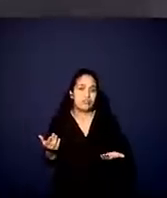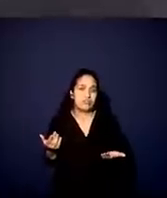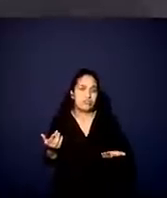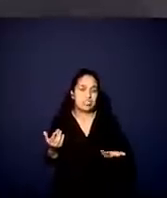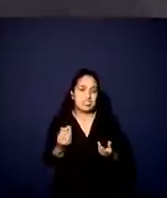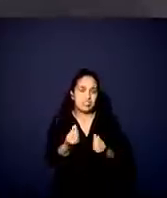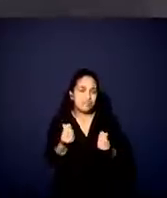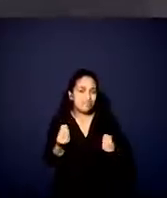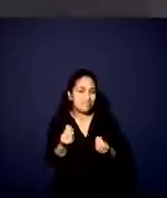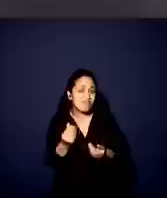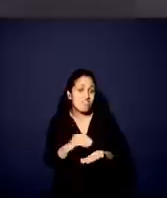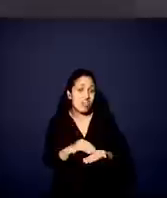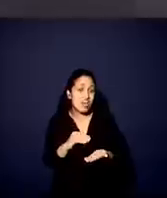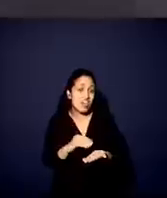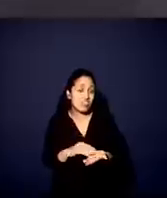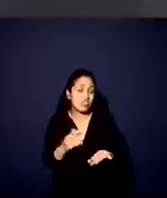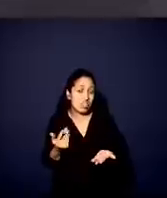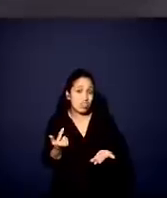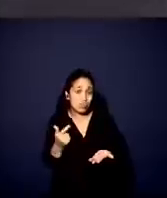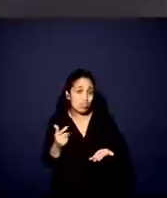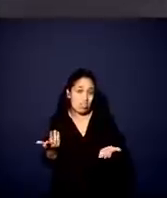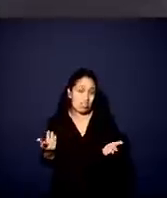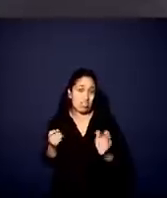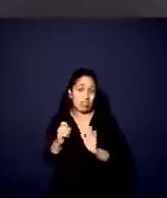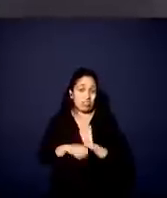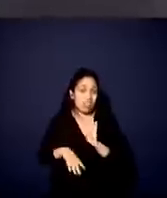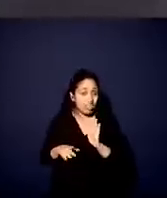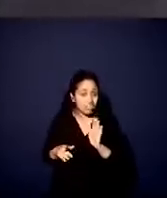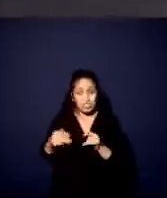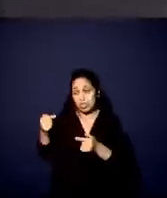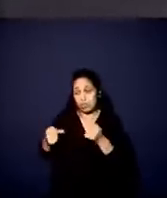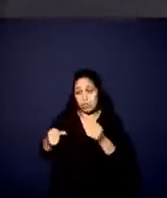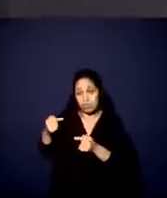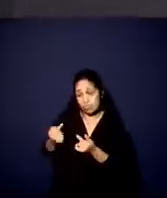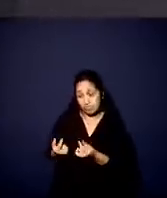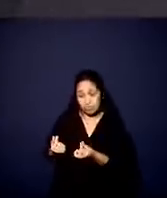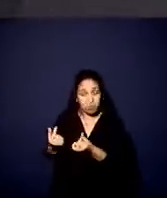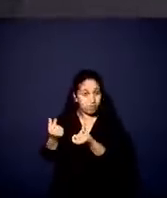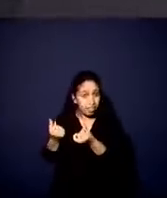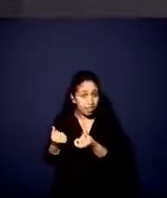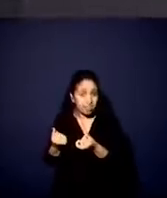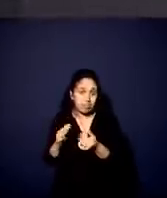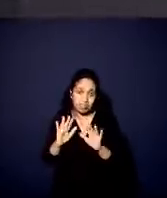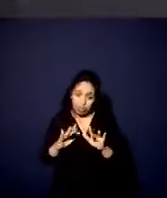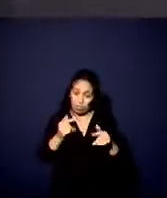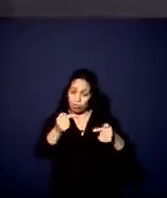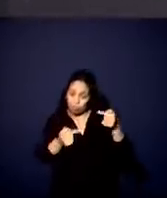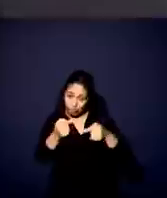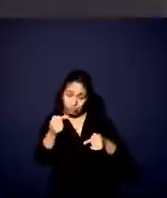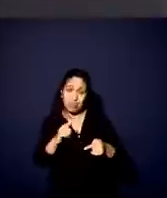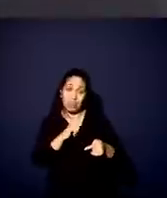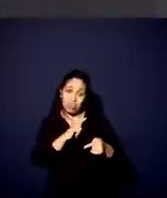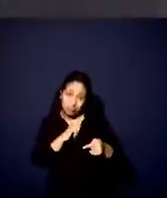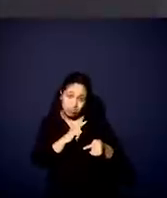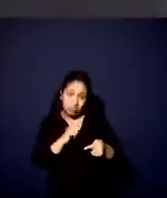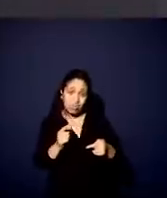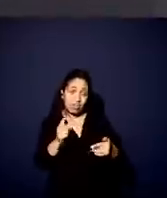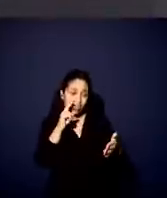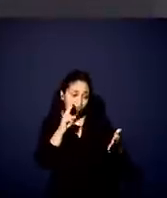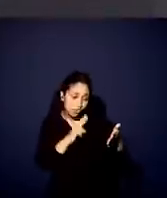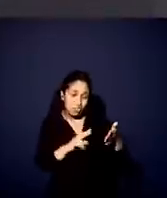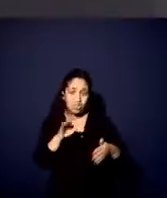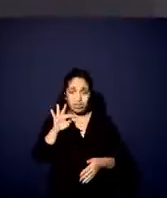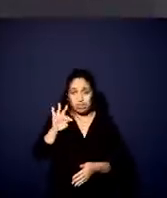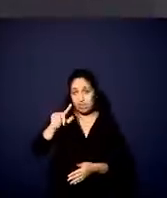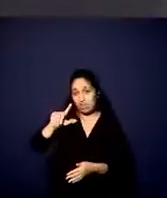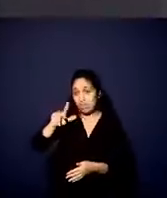menos sensíveis a taxa de política monetária a gente sabe que tem algo em discussão sobre revisões de tlp